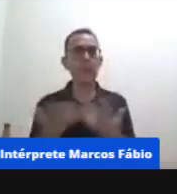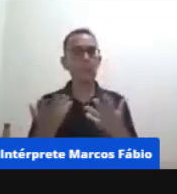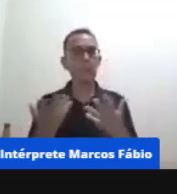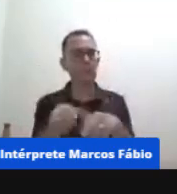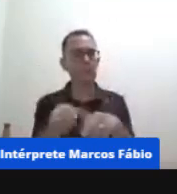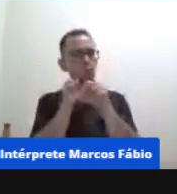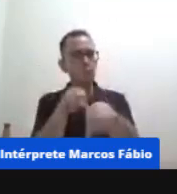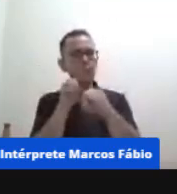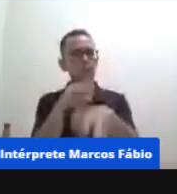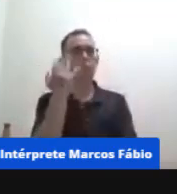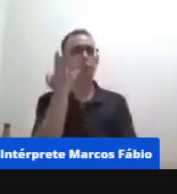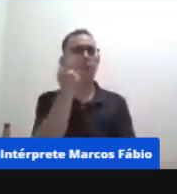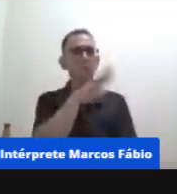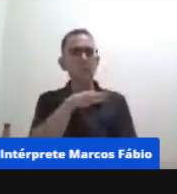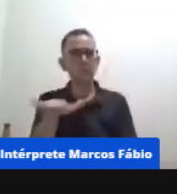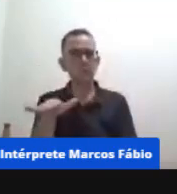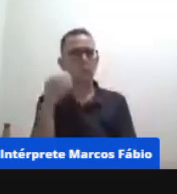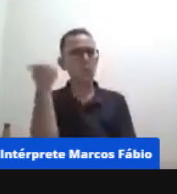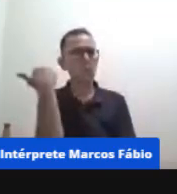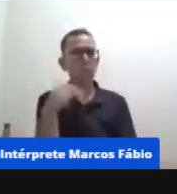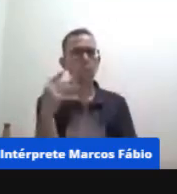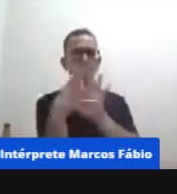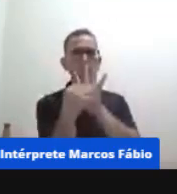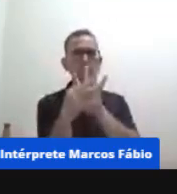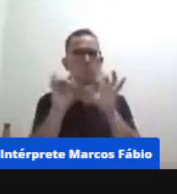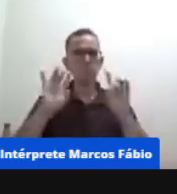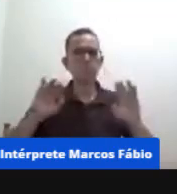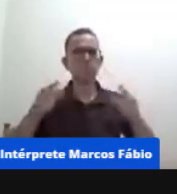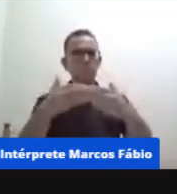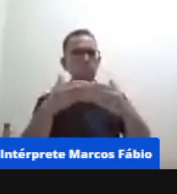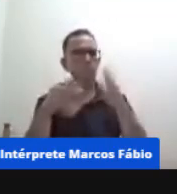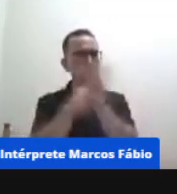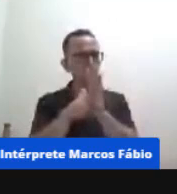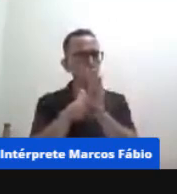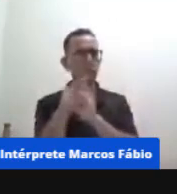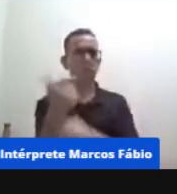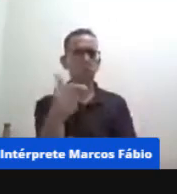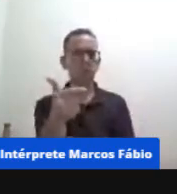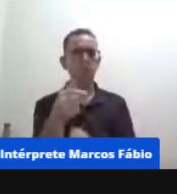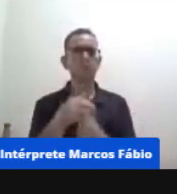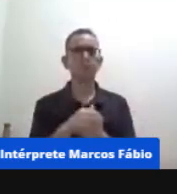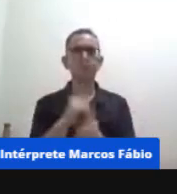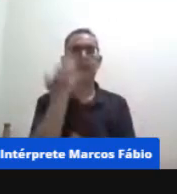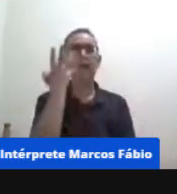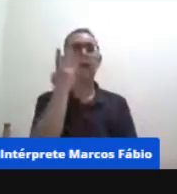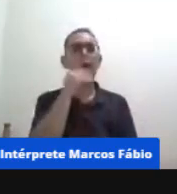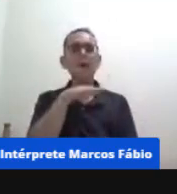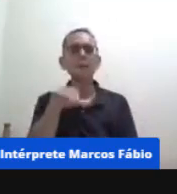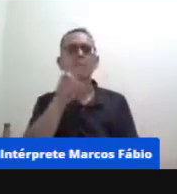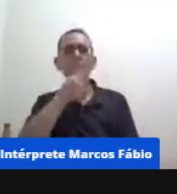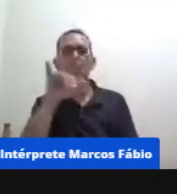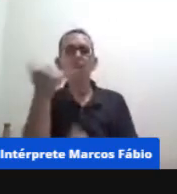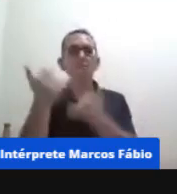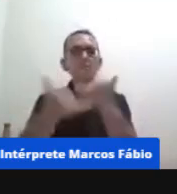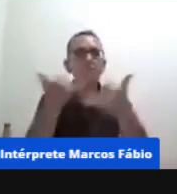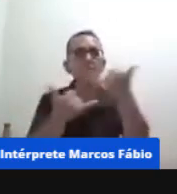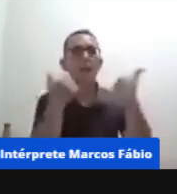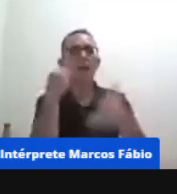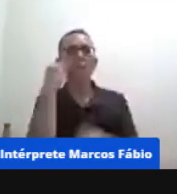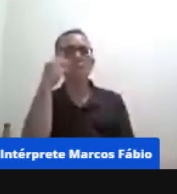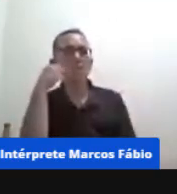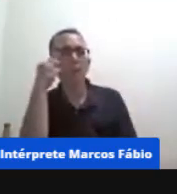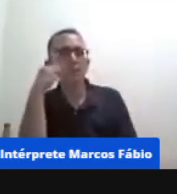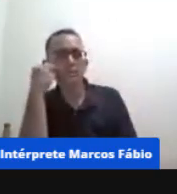modelo específico, tá? A criança, ela vai brincar, ela tem que vivenciar, ela tem que